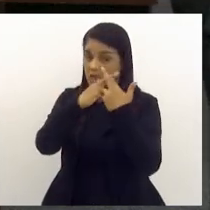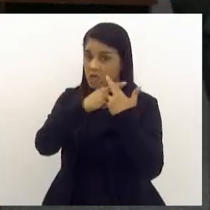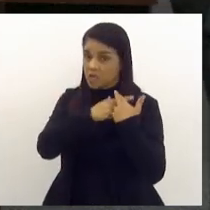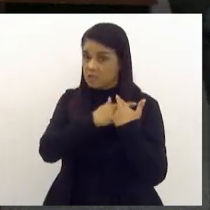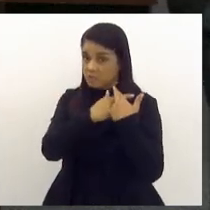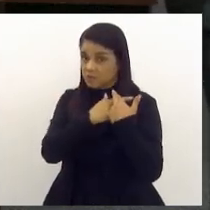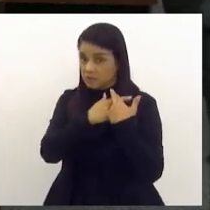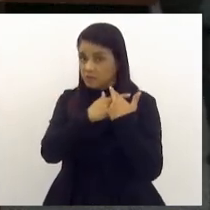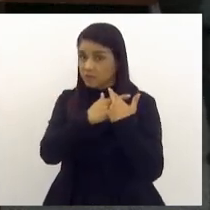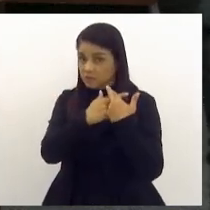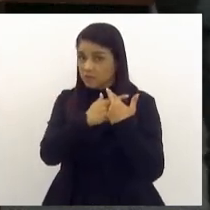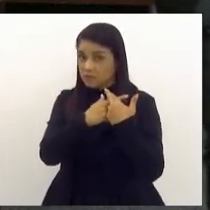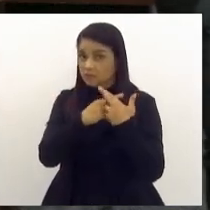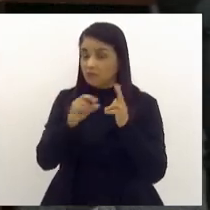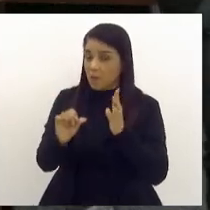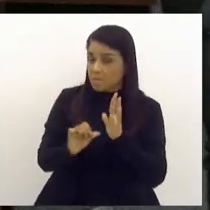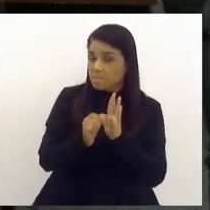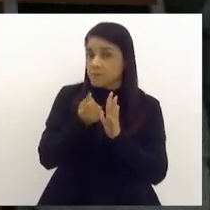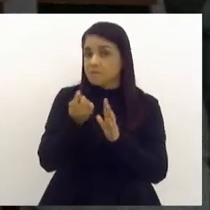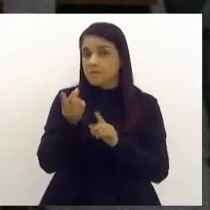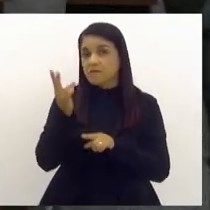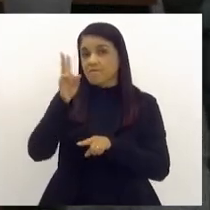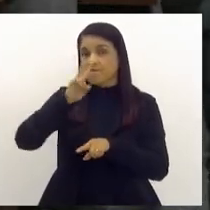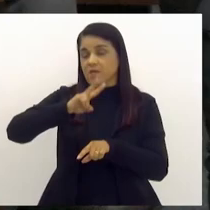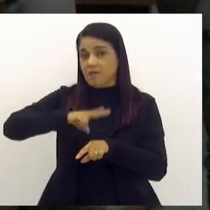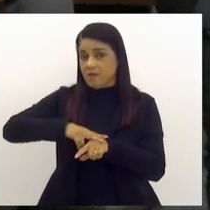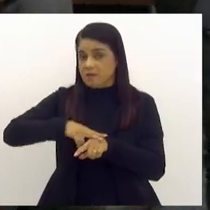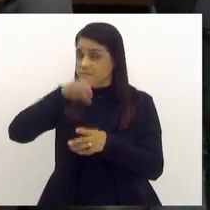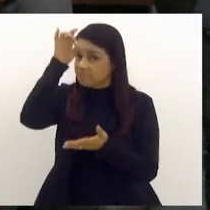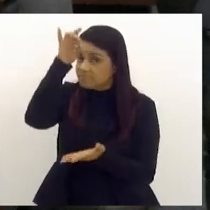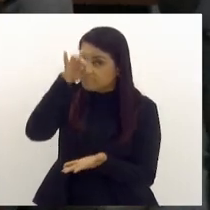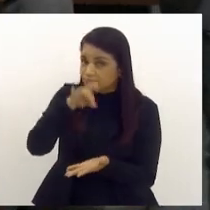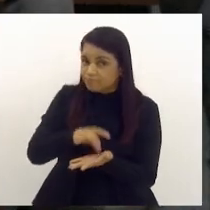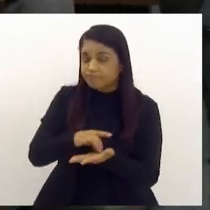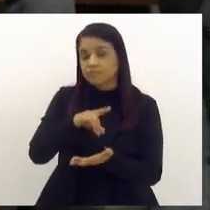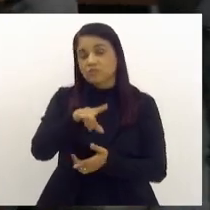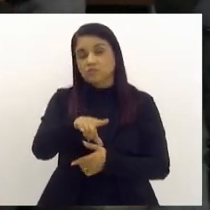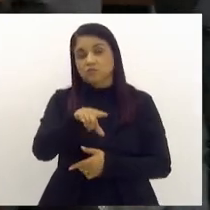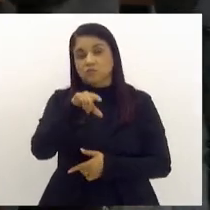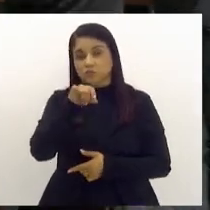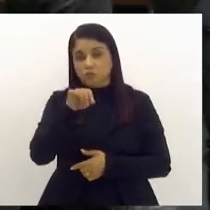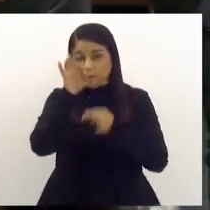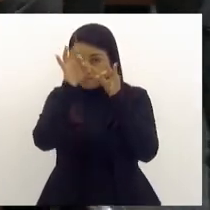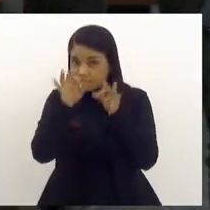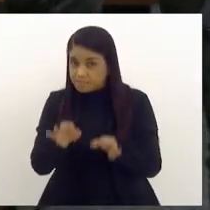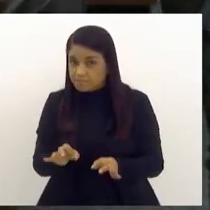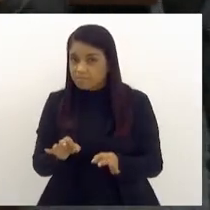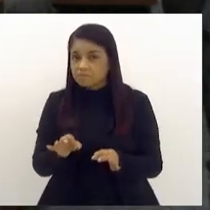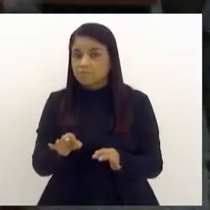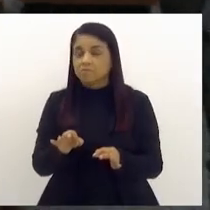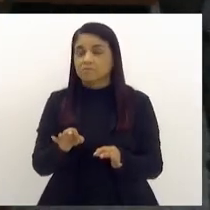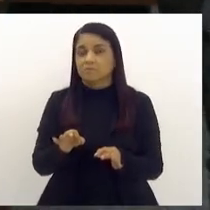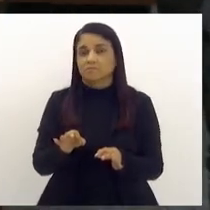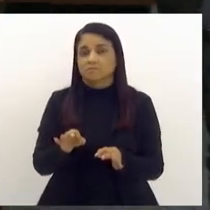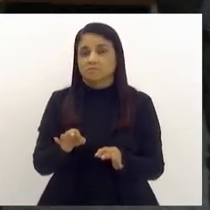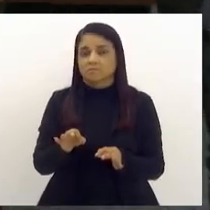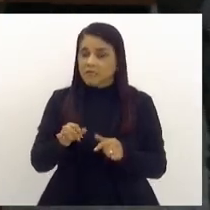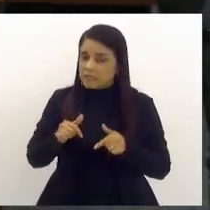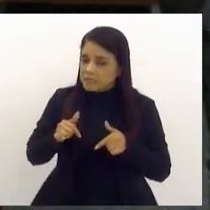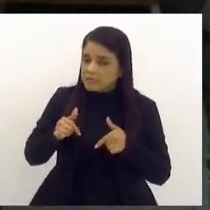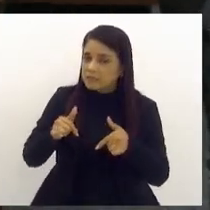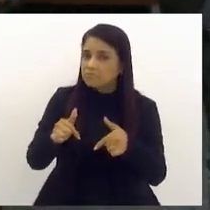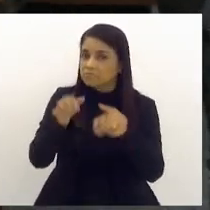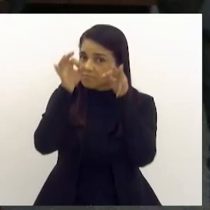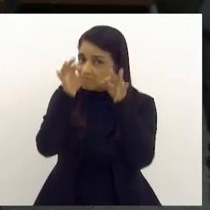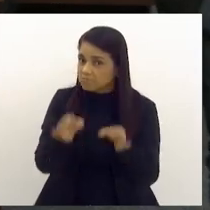responsabilidade, porque vai ser a primeira vez que isso vai ser para valer, para escolher bem escolhido, ser muito bem feito, muito bem